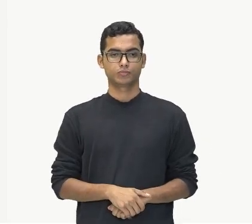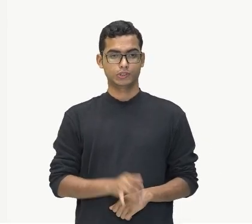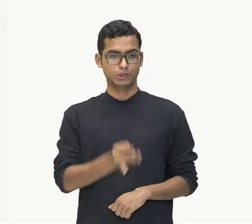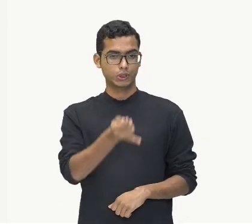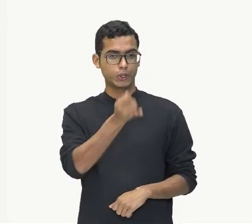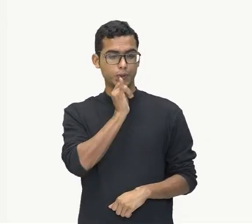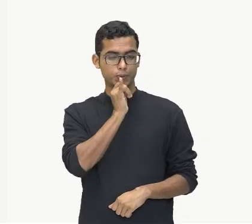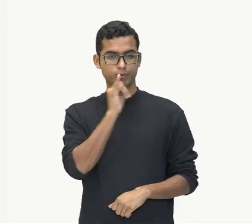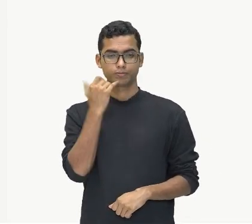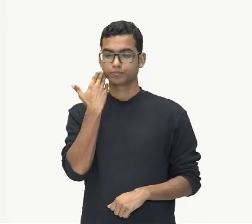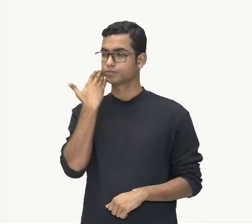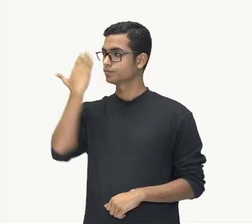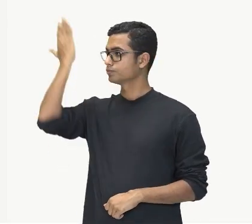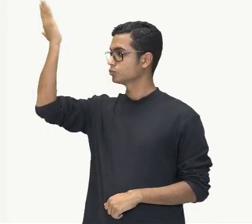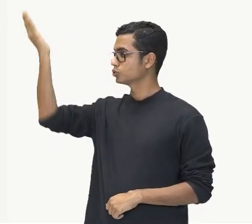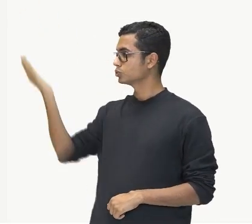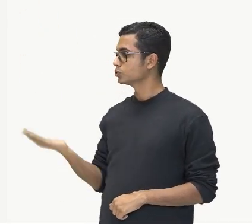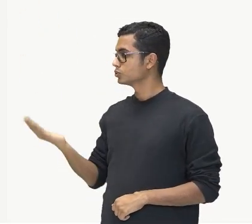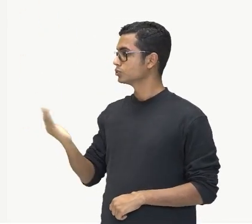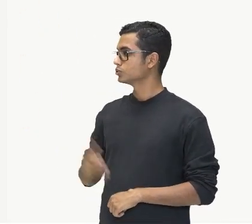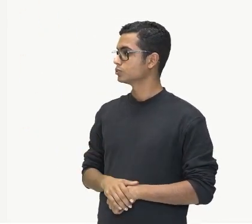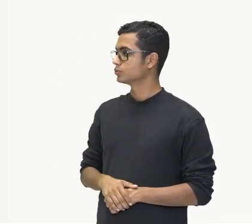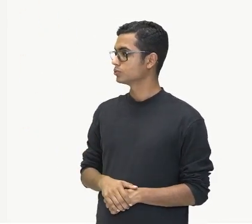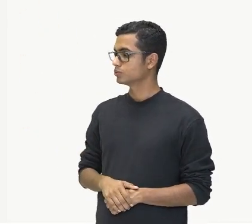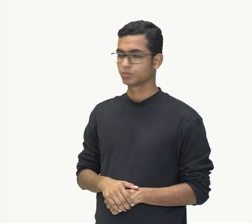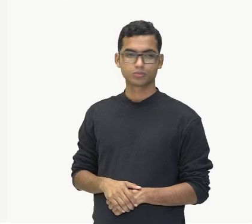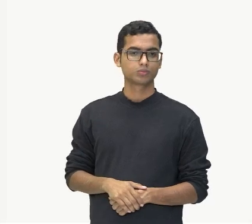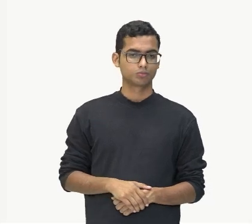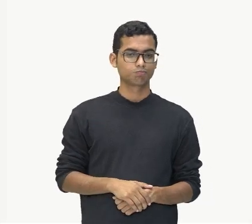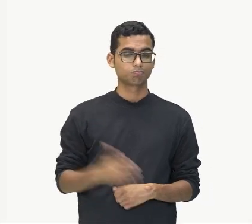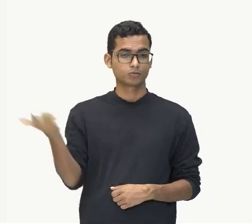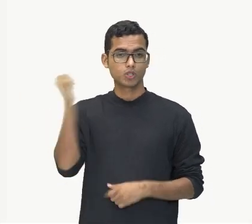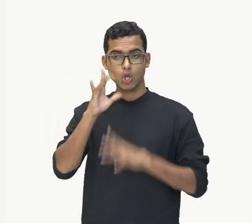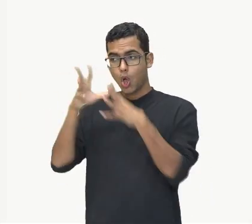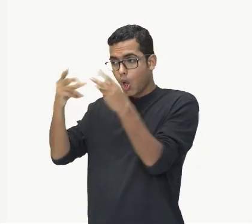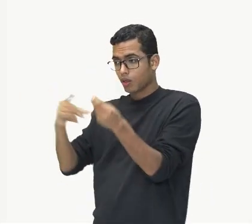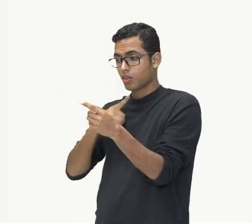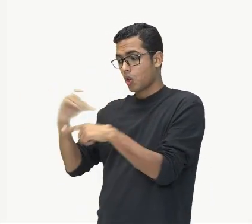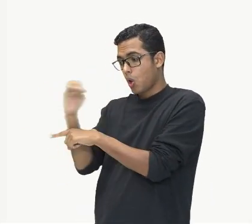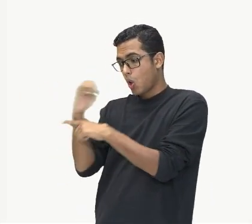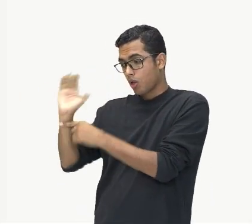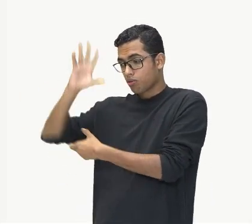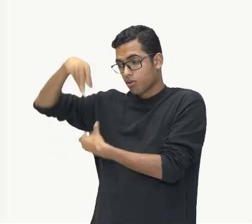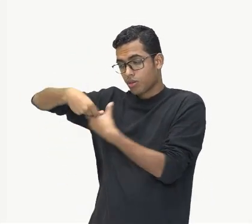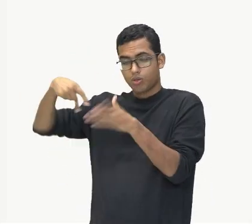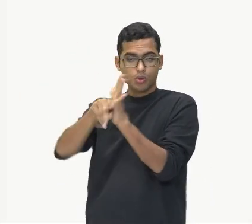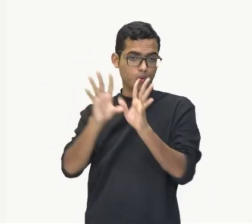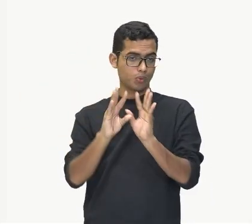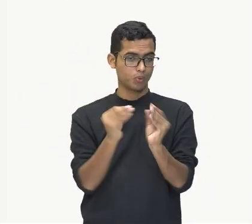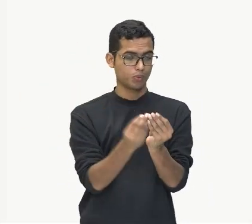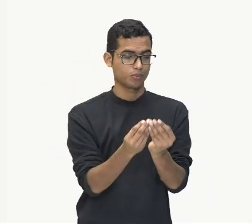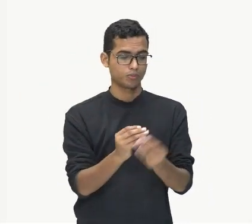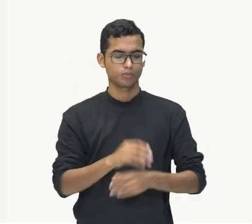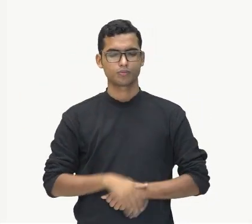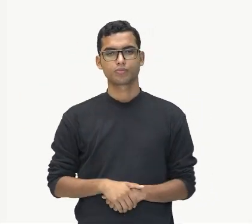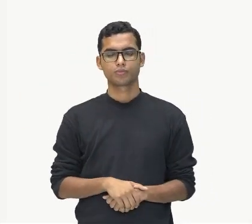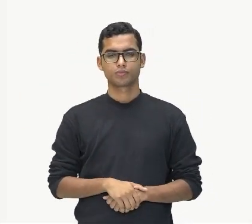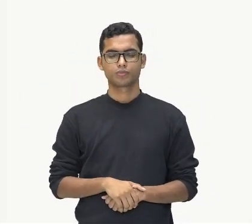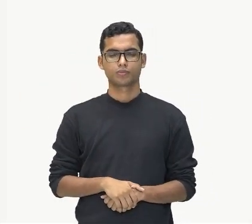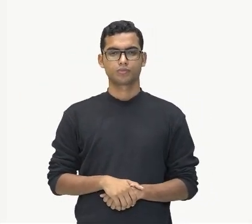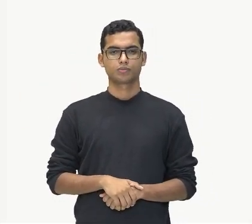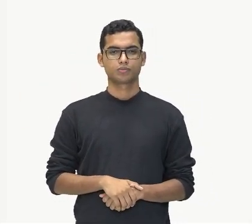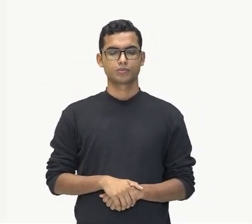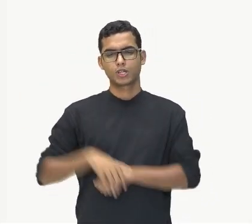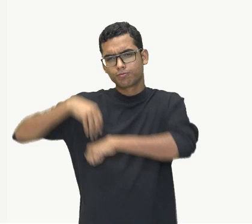de oxiácidos e todos eles aí com oxigênio presente na sua composição. Aqui eu quero dar